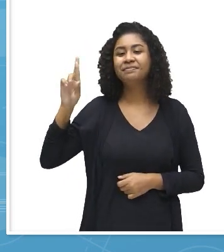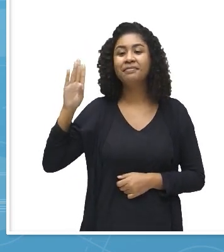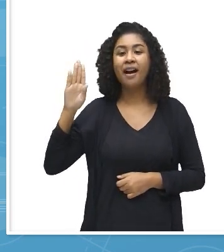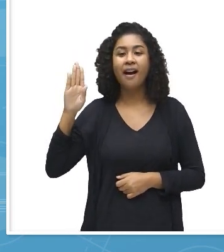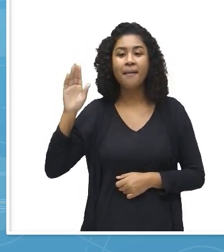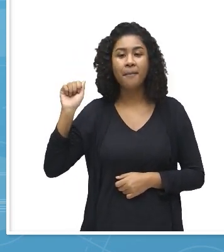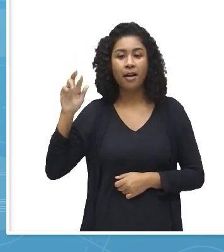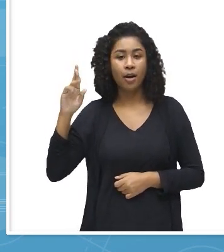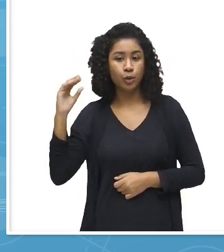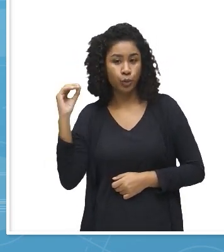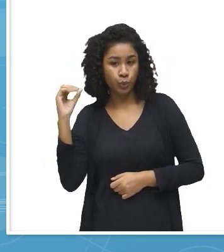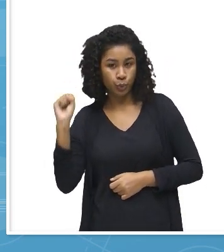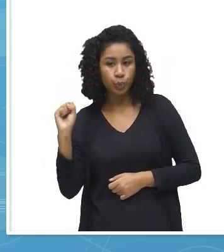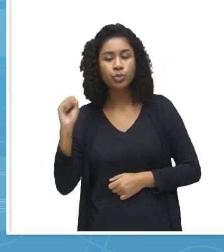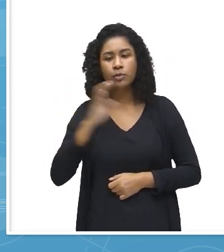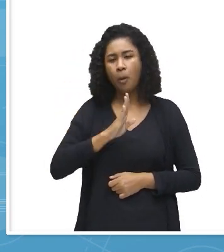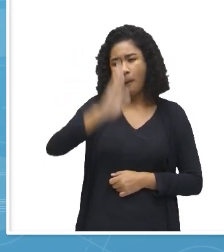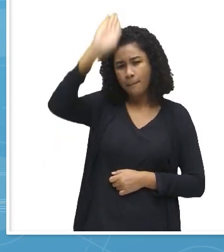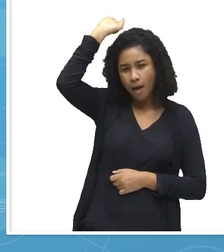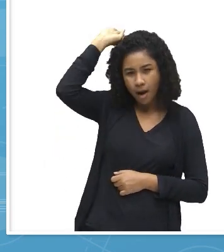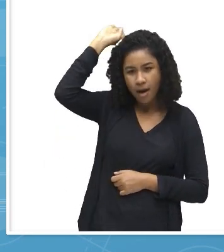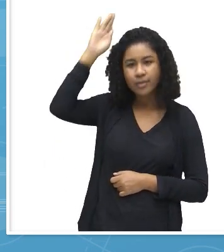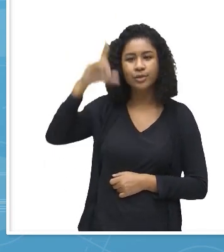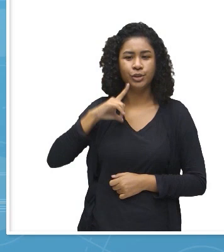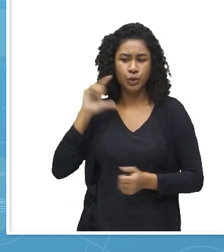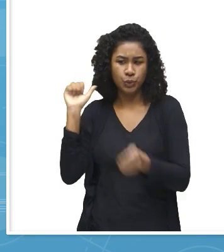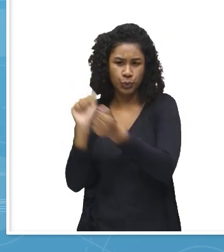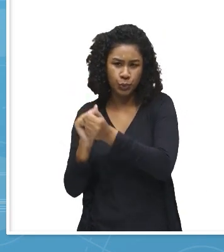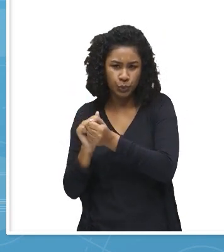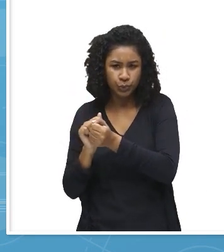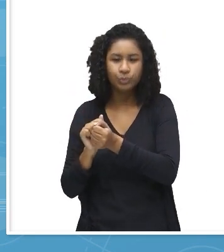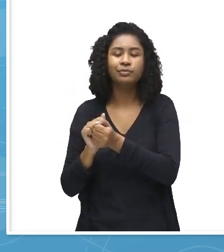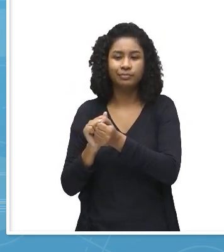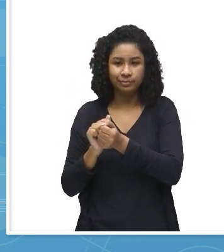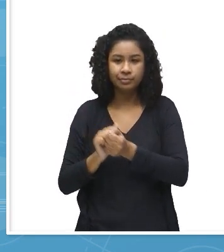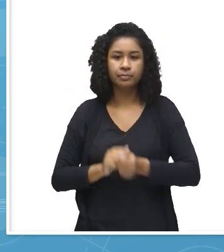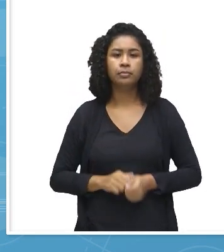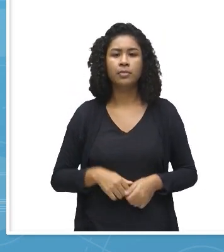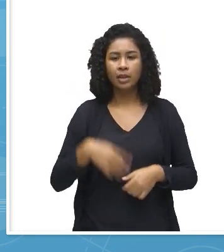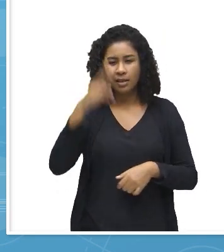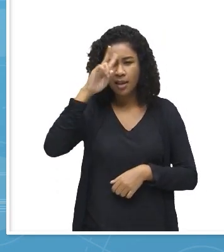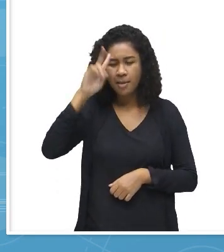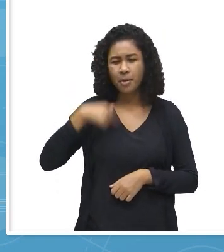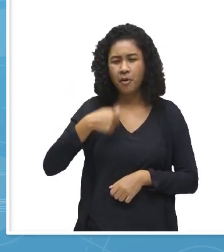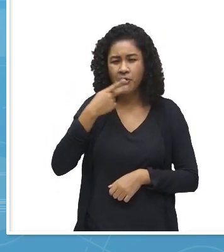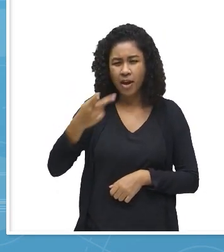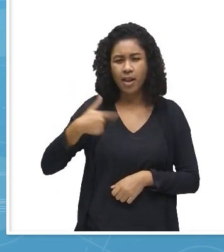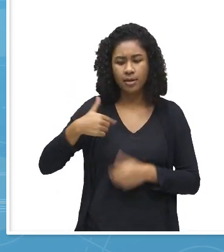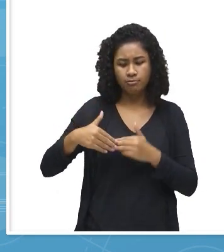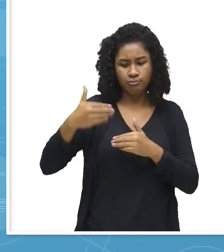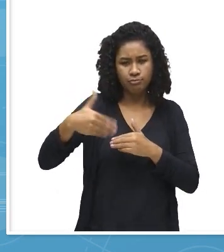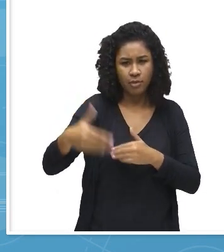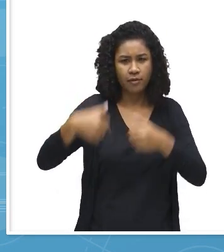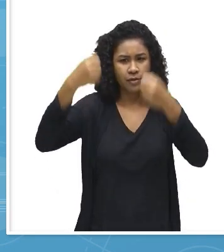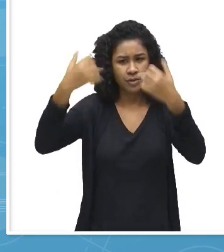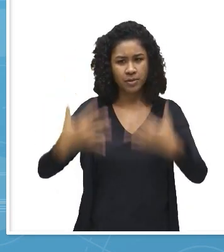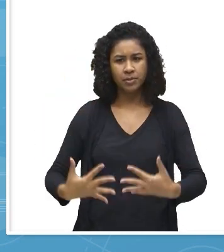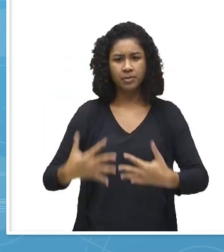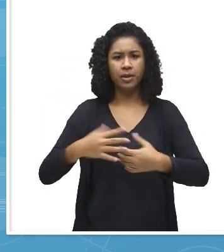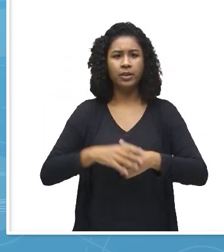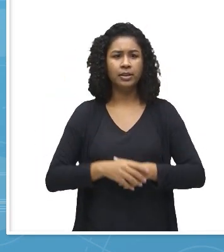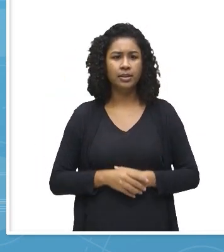os romanos, né? E eu falei para vocês que mais à frente nós viríamos por que esses povos eram chamados de bárbaros?